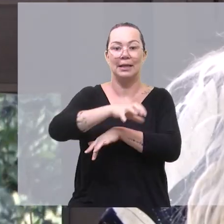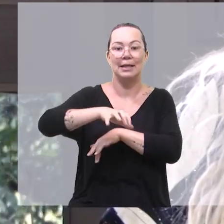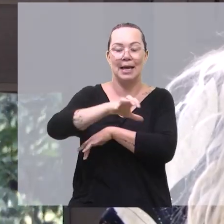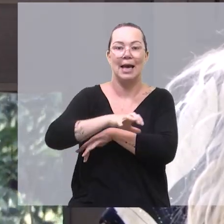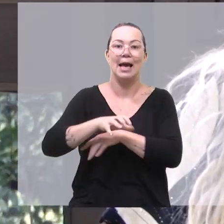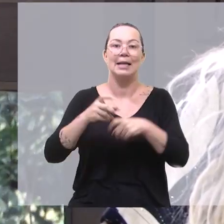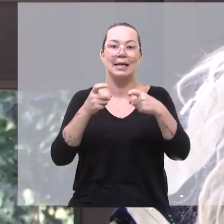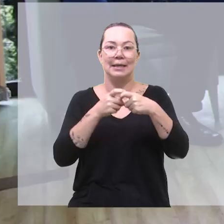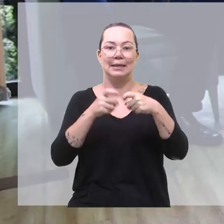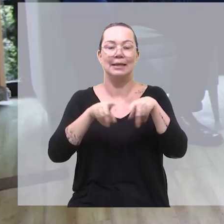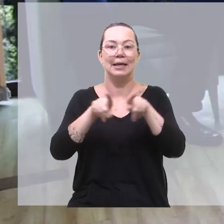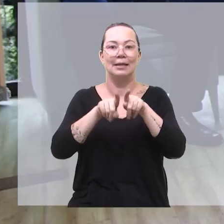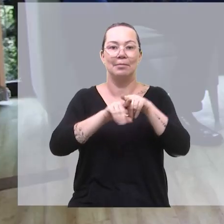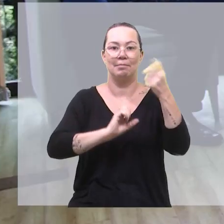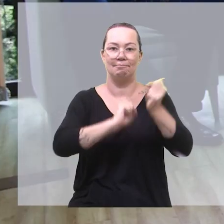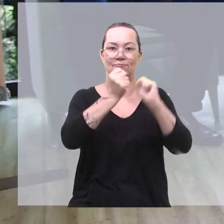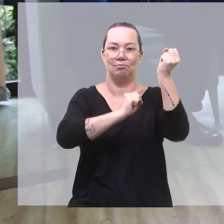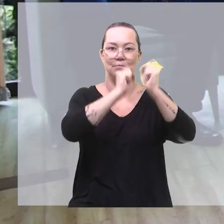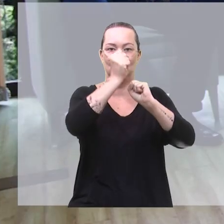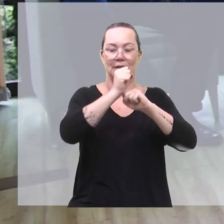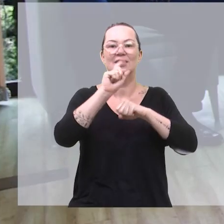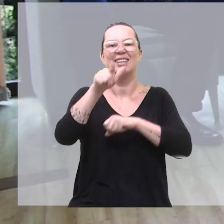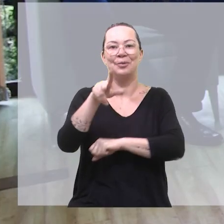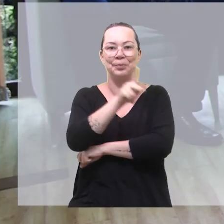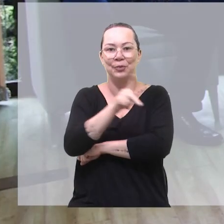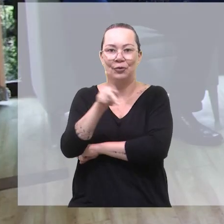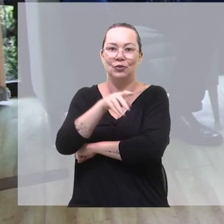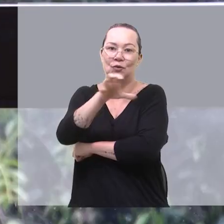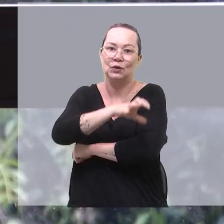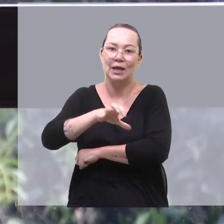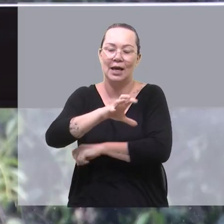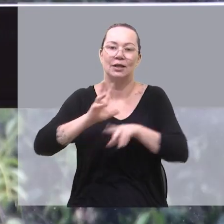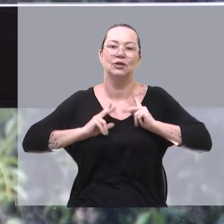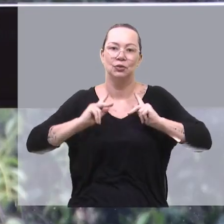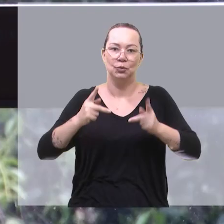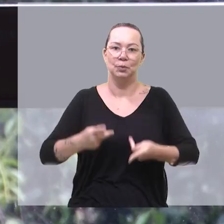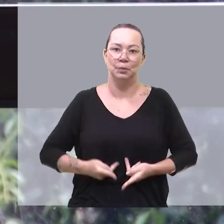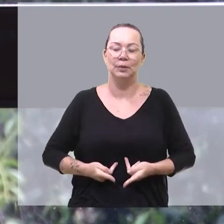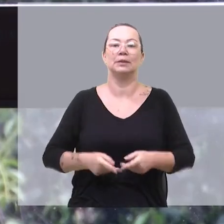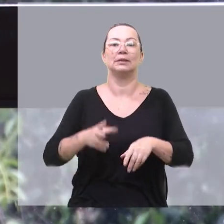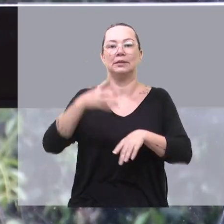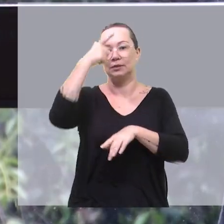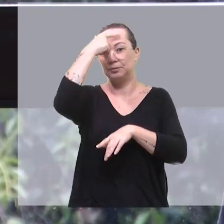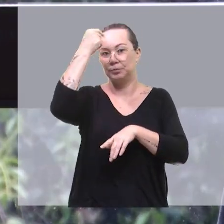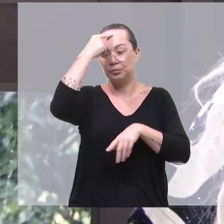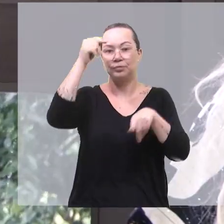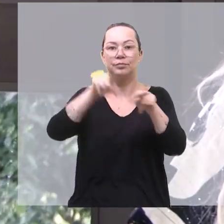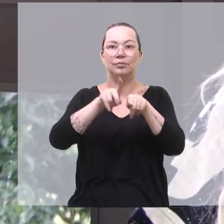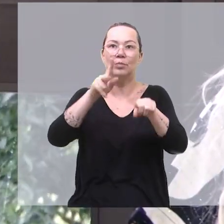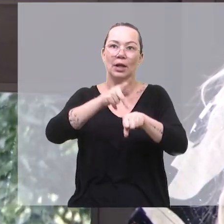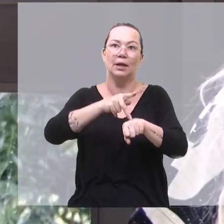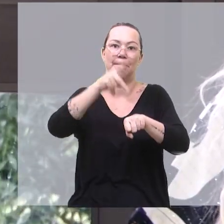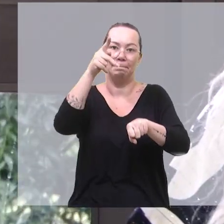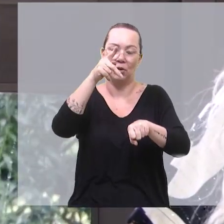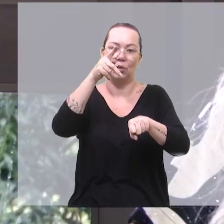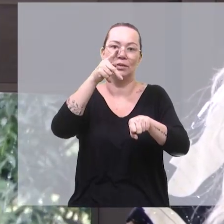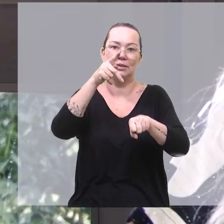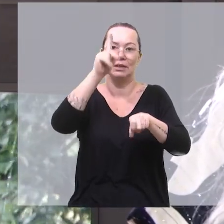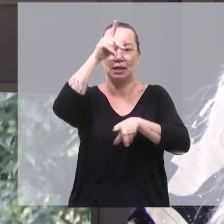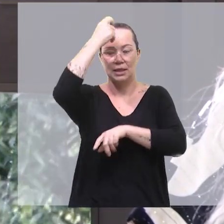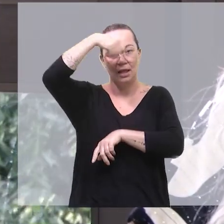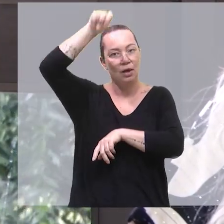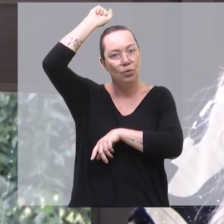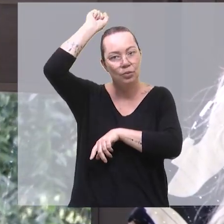áreas clínica e organizacional. É docente da área de humanidades na graduação e na pós-graduação